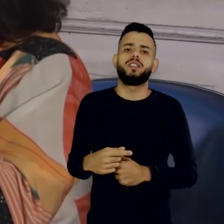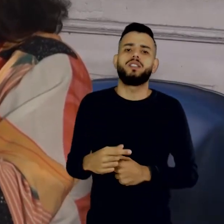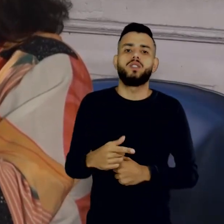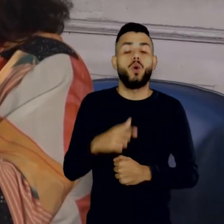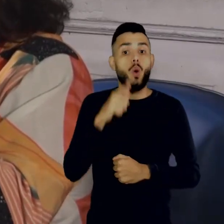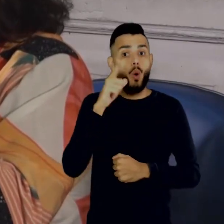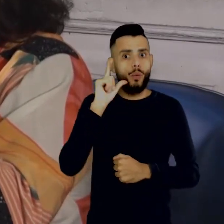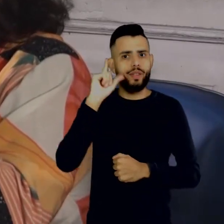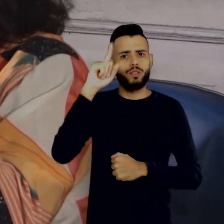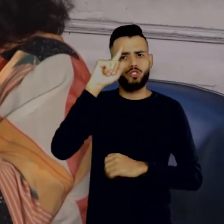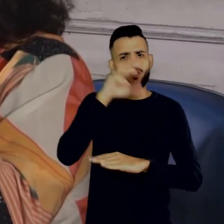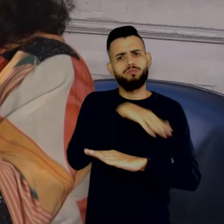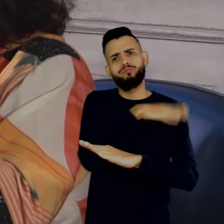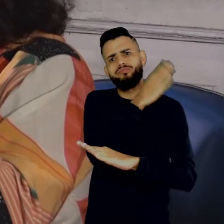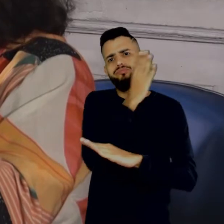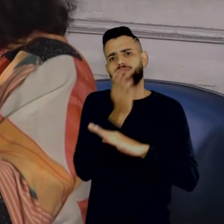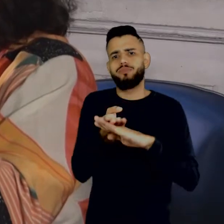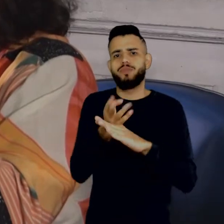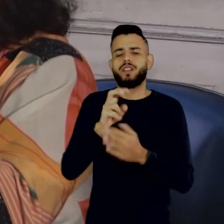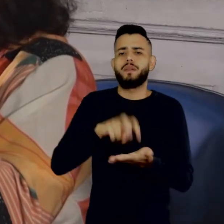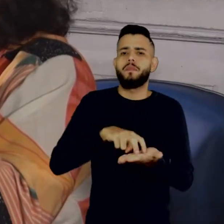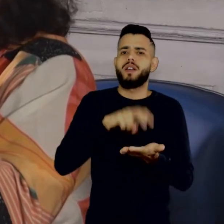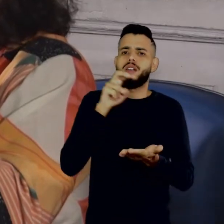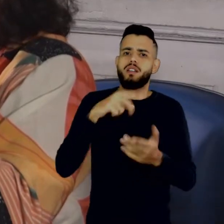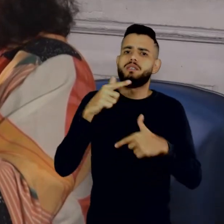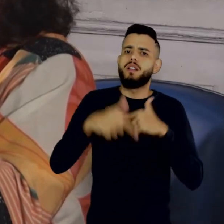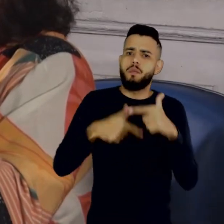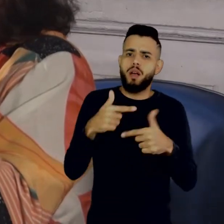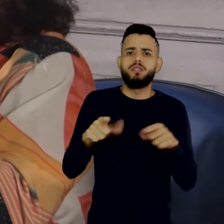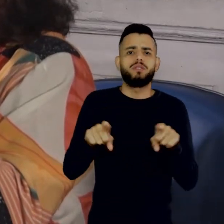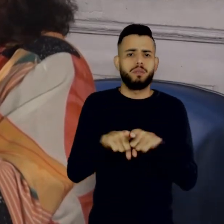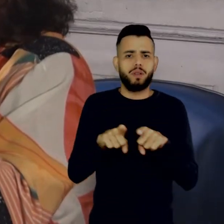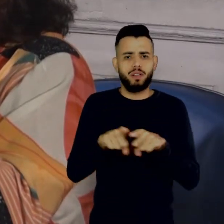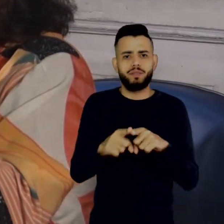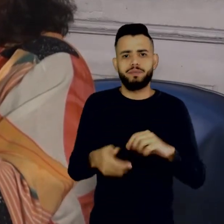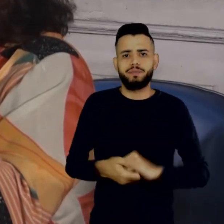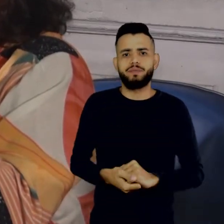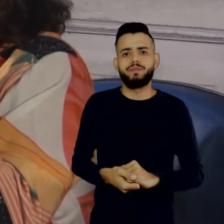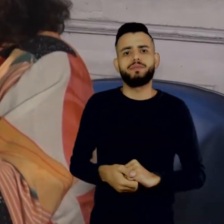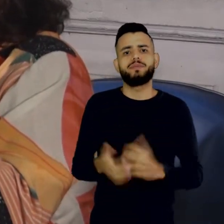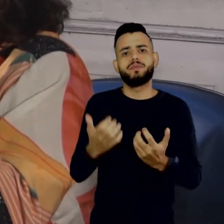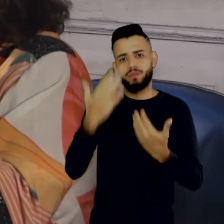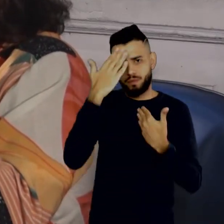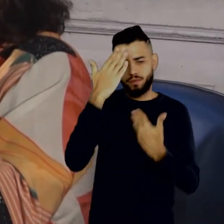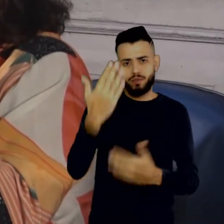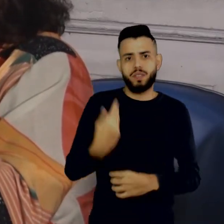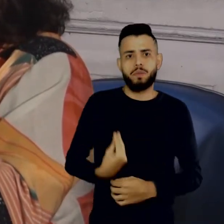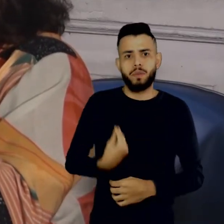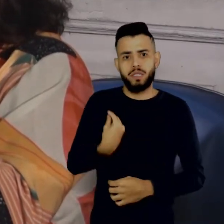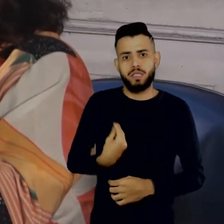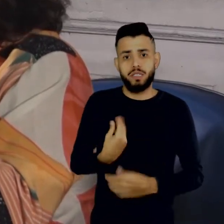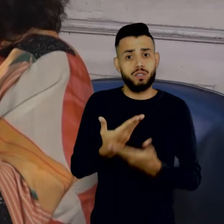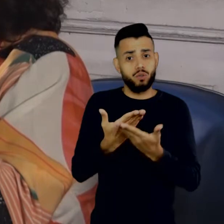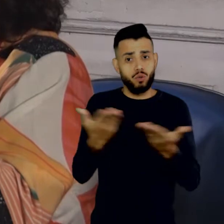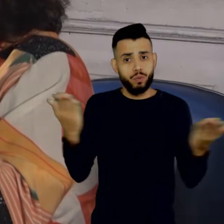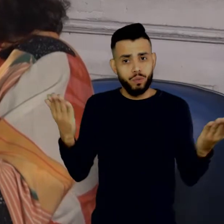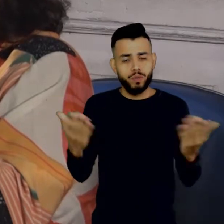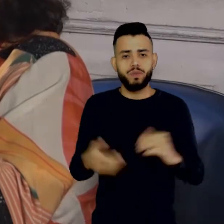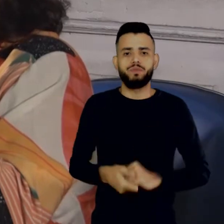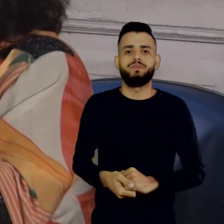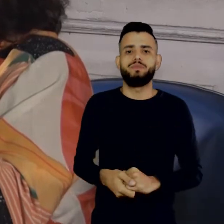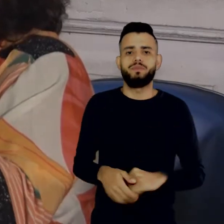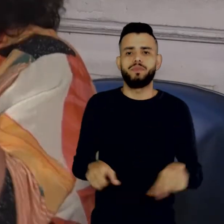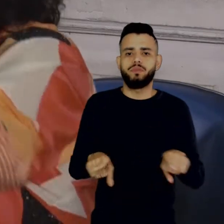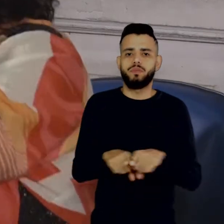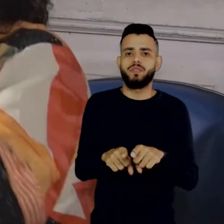de ontem, né? Uma manhã longa de trabalho também. Queria agradecer a presença de todo mundo, queria